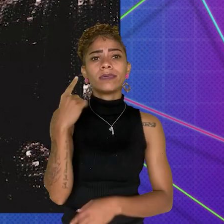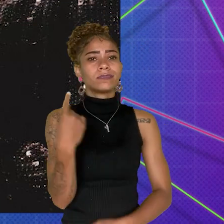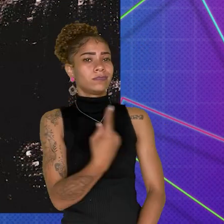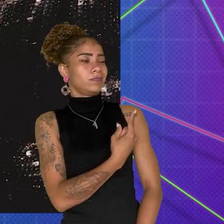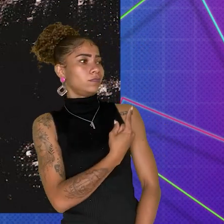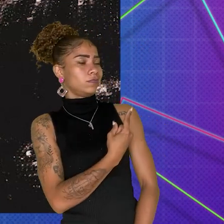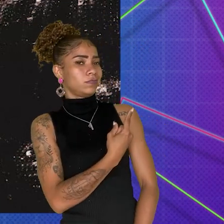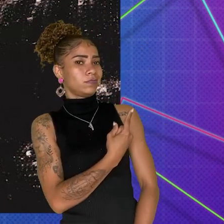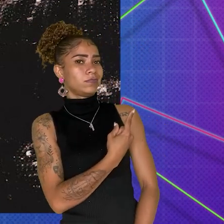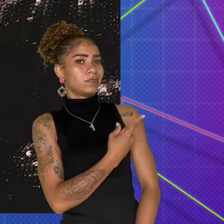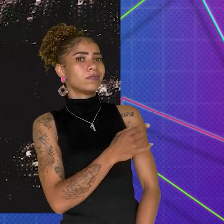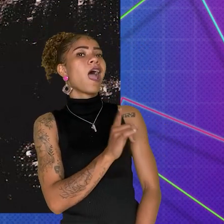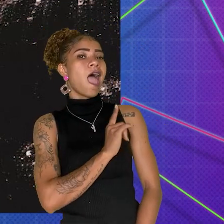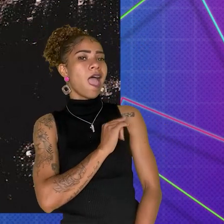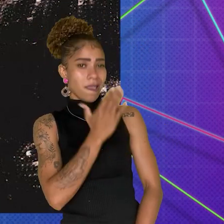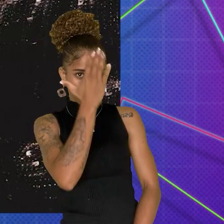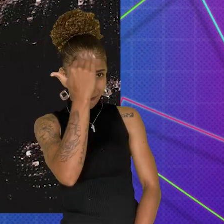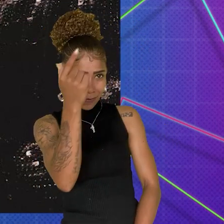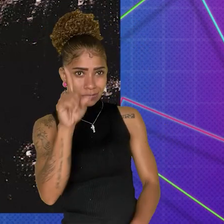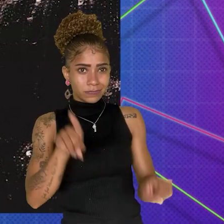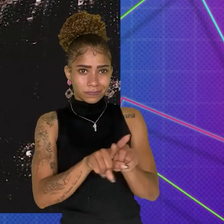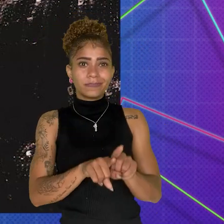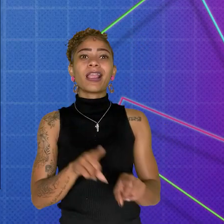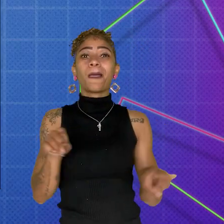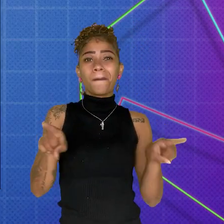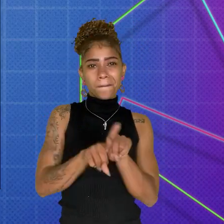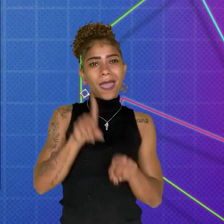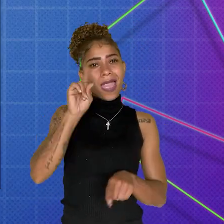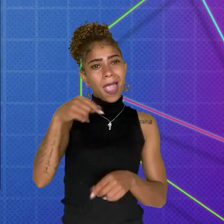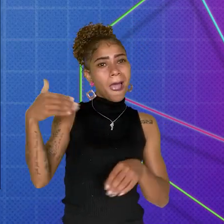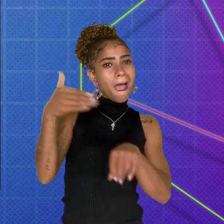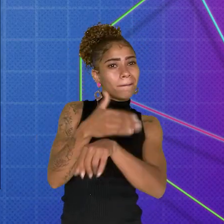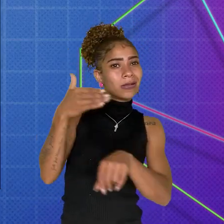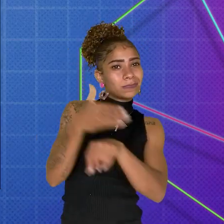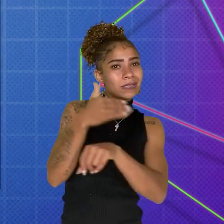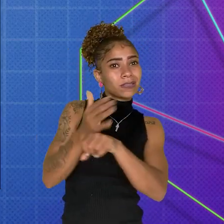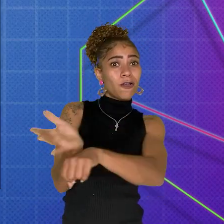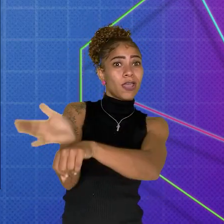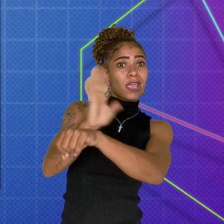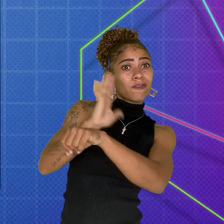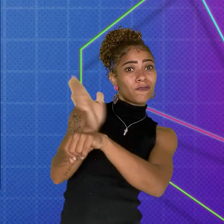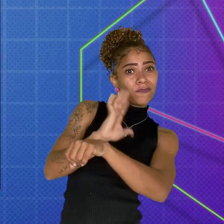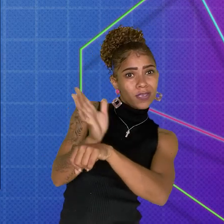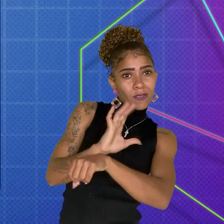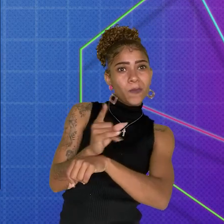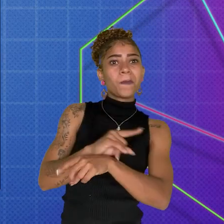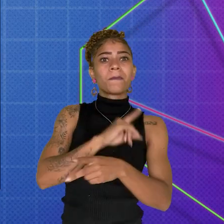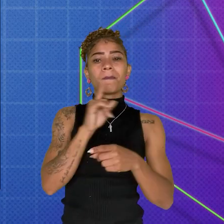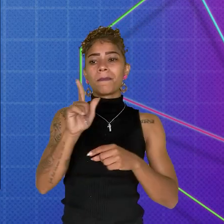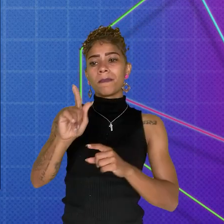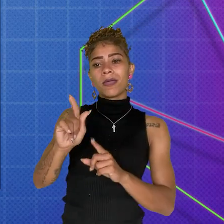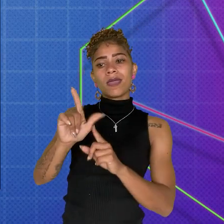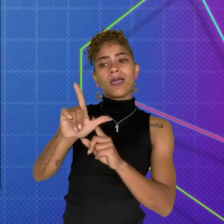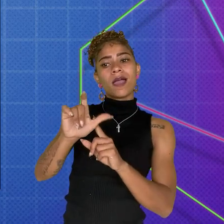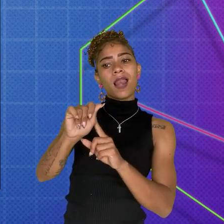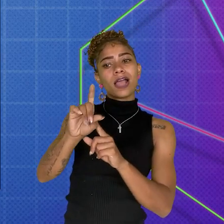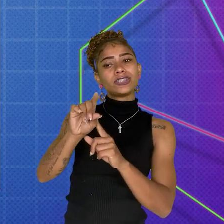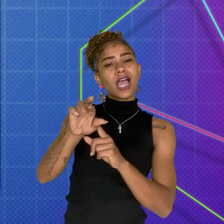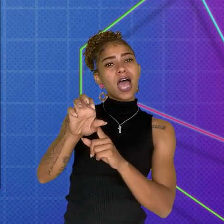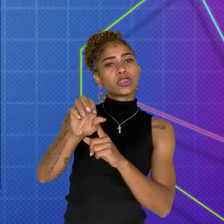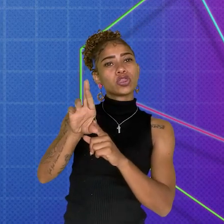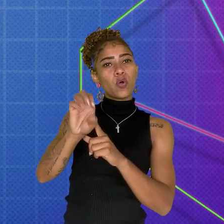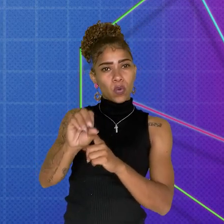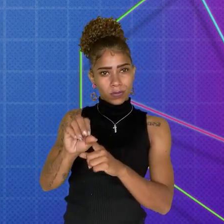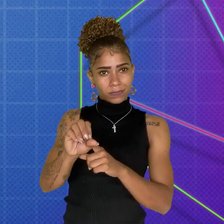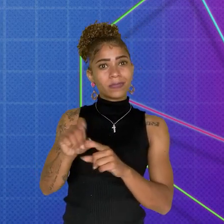como Daft Punk, em Tron Evolution, e Hans Zimmer, que teve participação em filmes como Gladiador e Duna, em Crysis